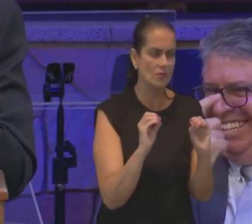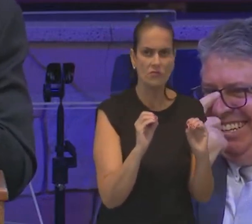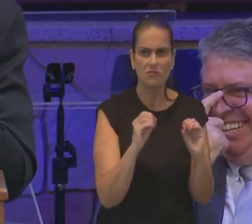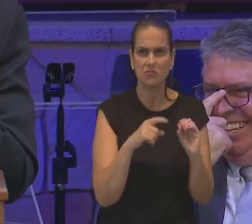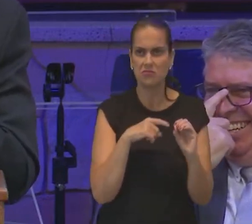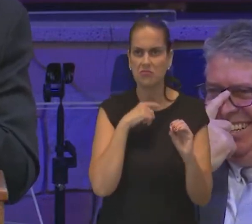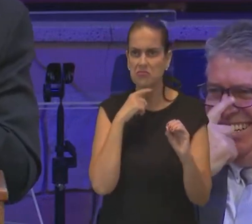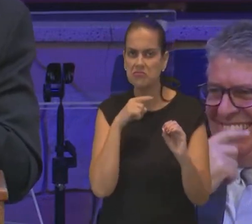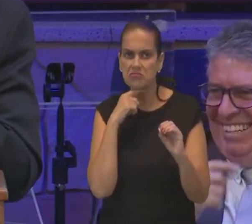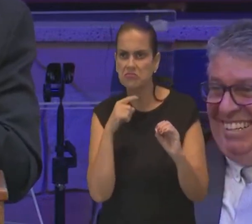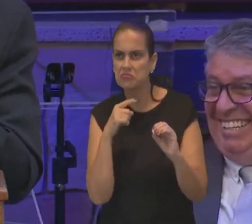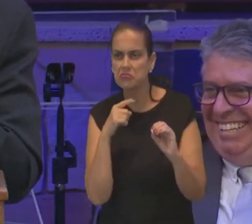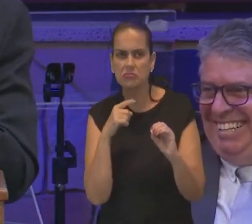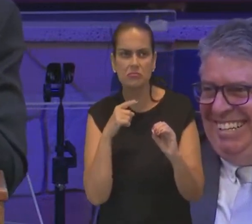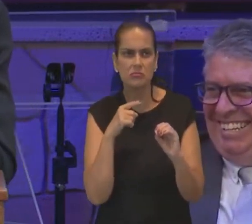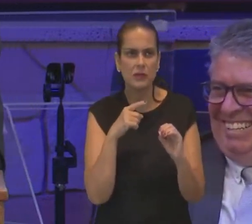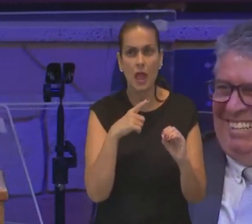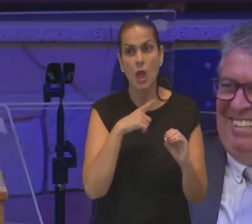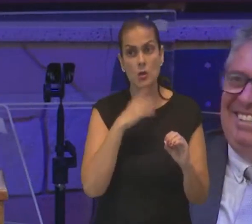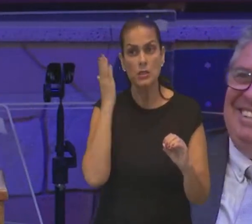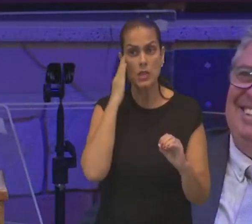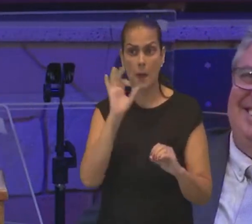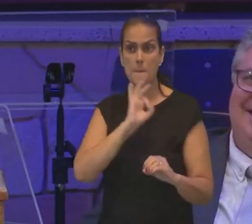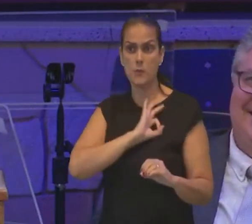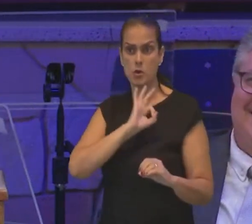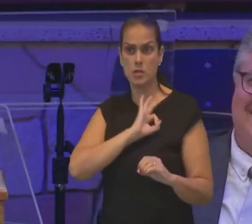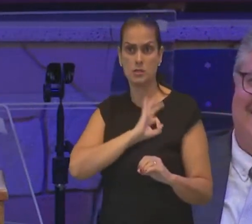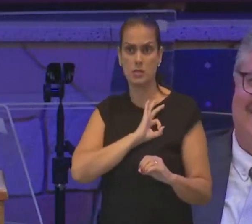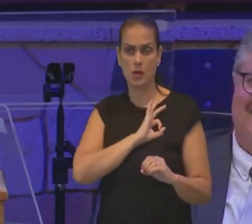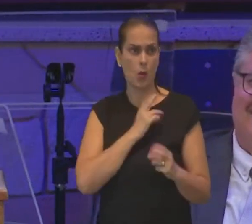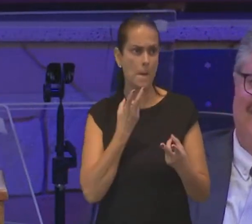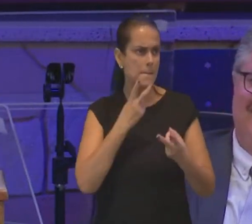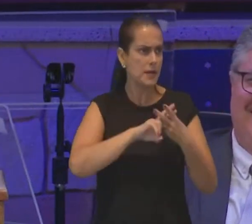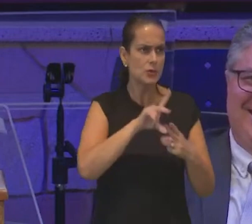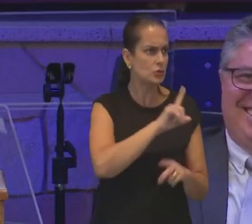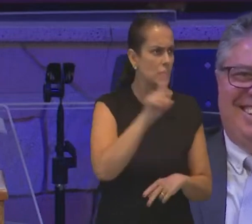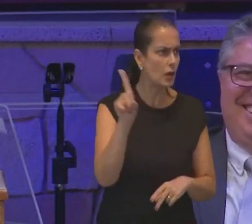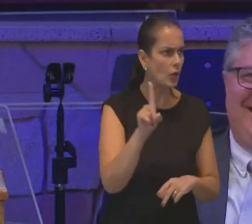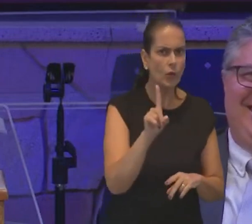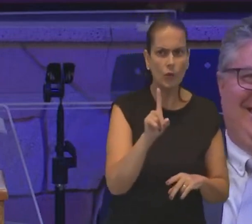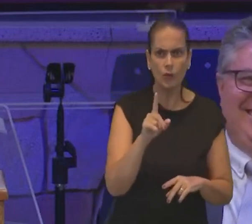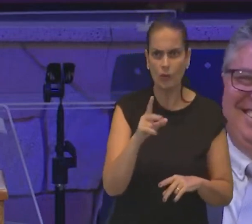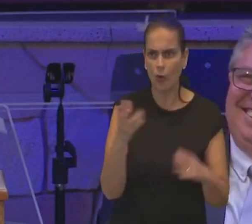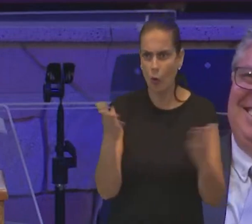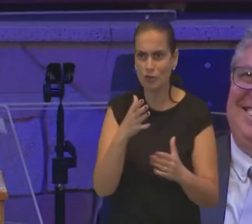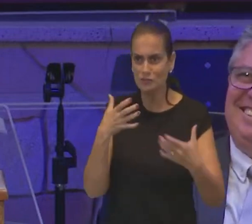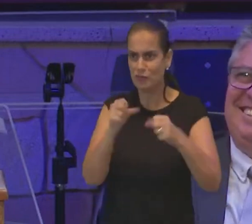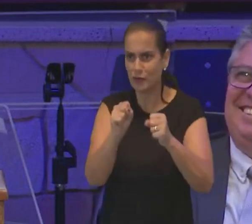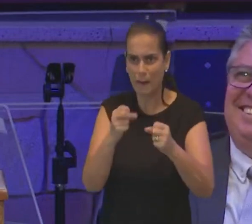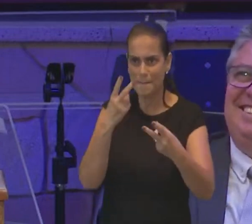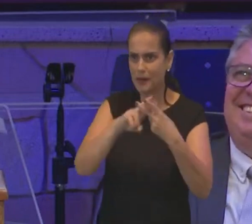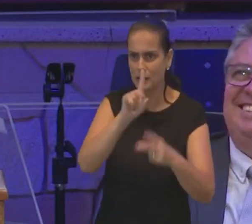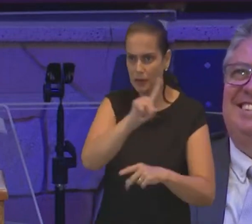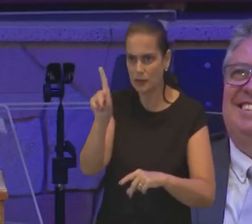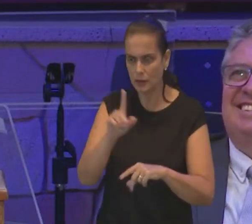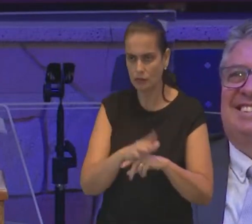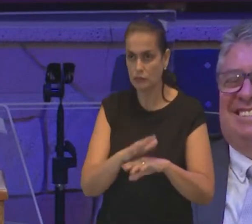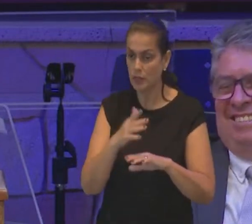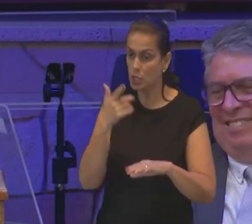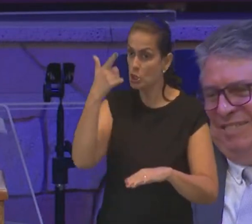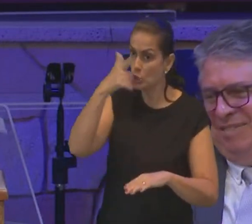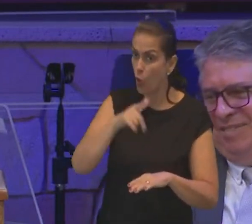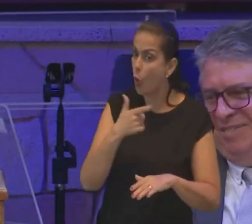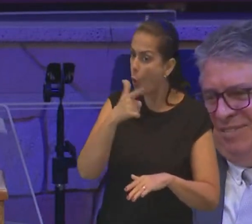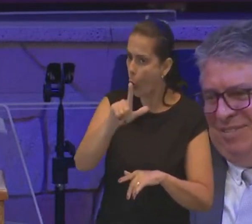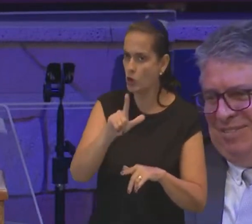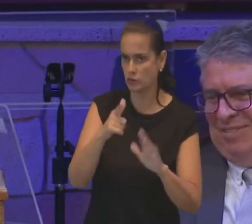Nossa, mas eu sei que tem policial aqui, mas ninguém vai ser preso hoje não, né? Deixa eu reformular a pergunta para